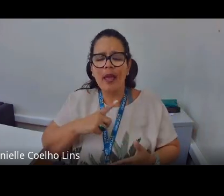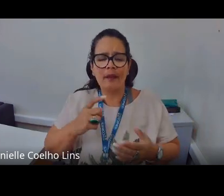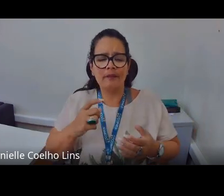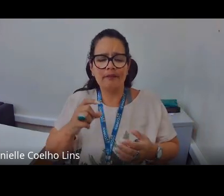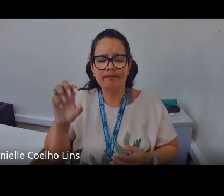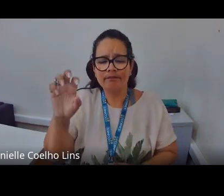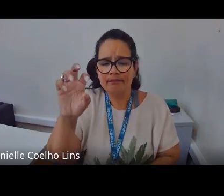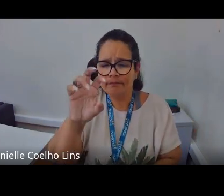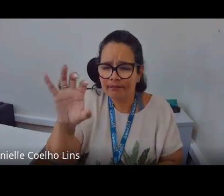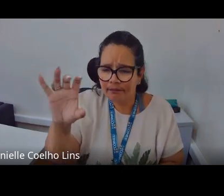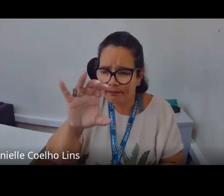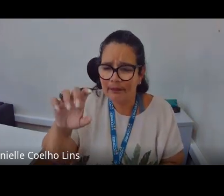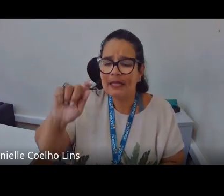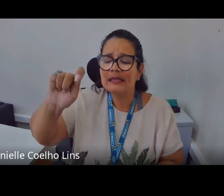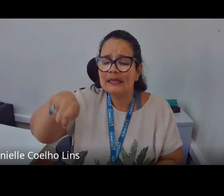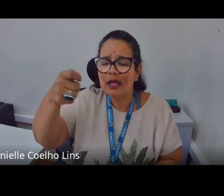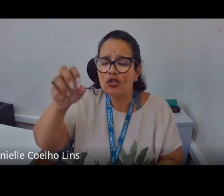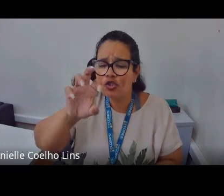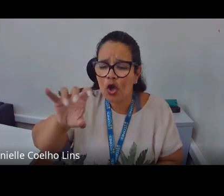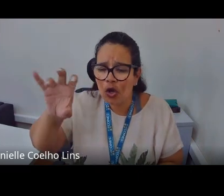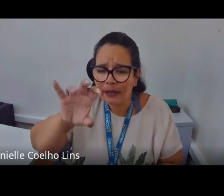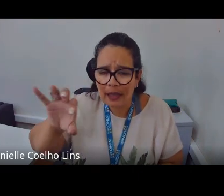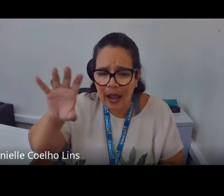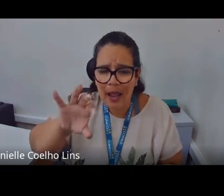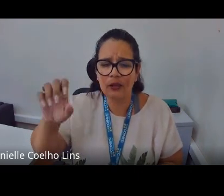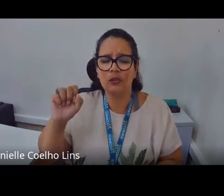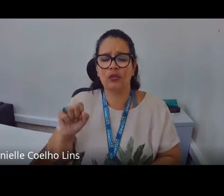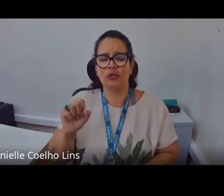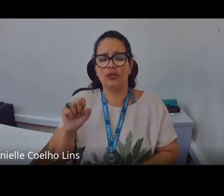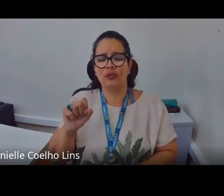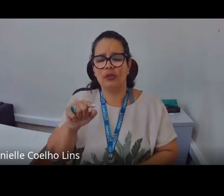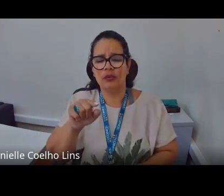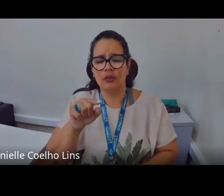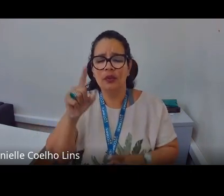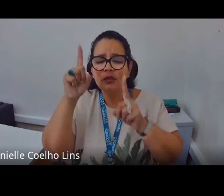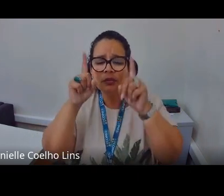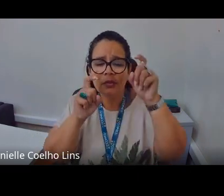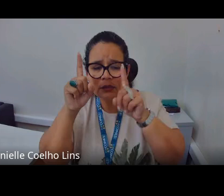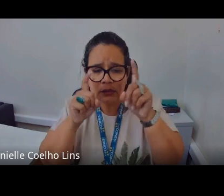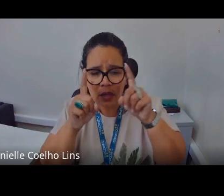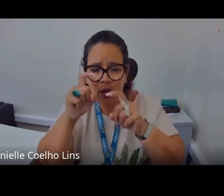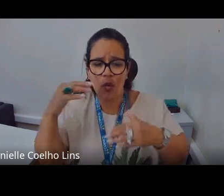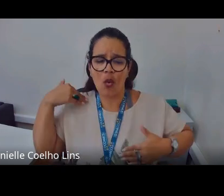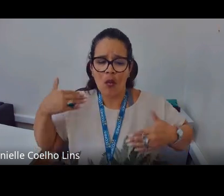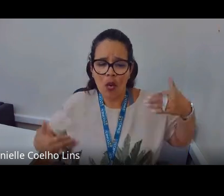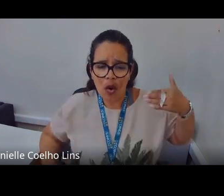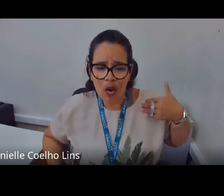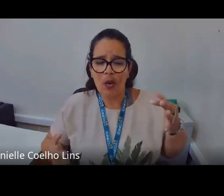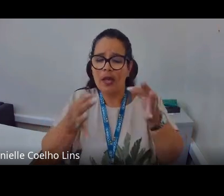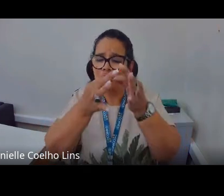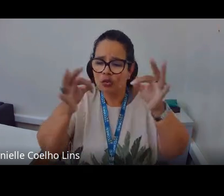e onde você vai ter o resultado da nota. A produção de gênero textual vai avaliar também a sua datilologia,